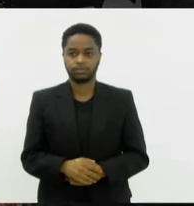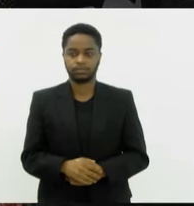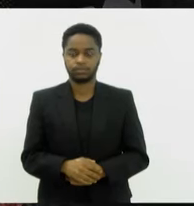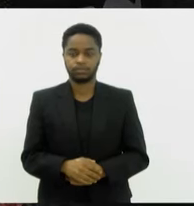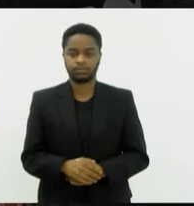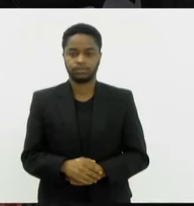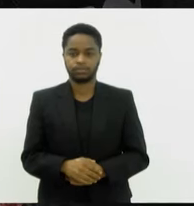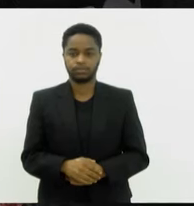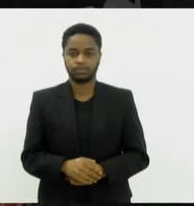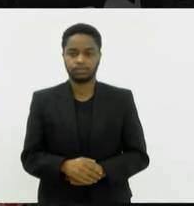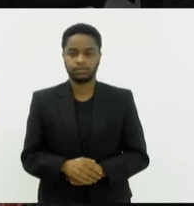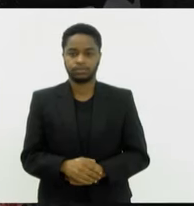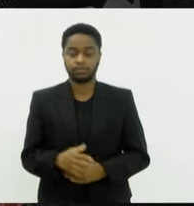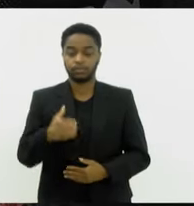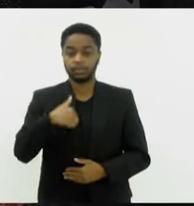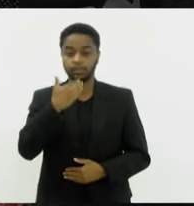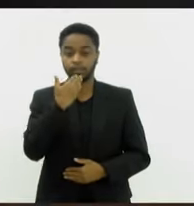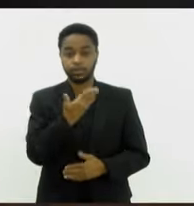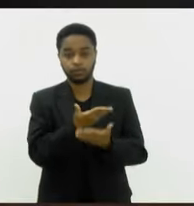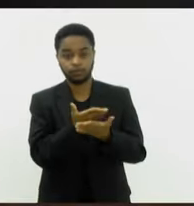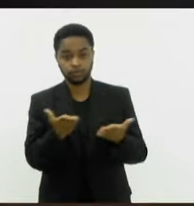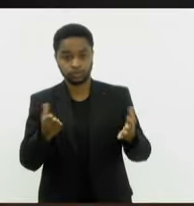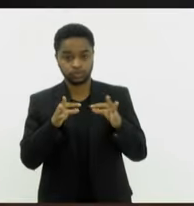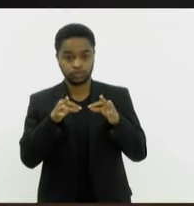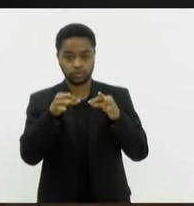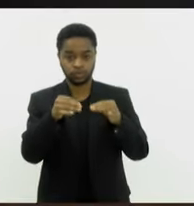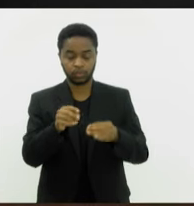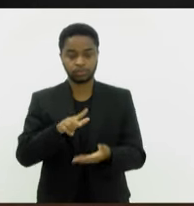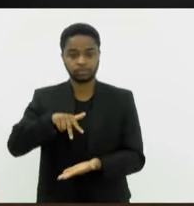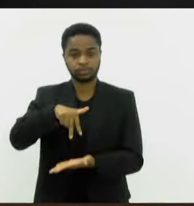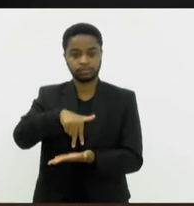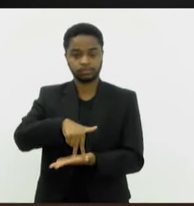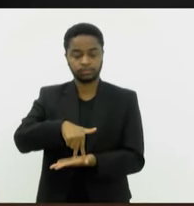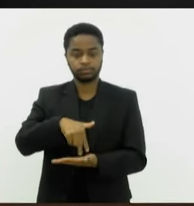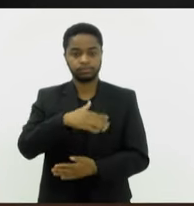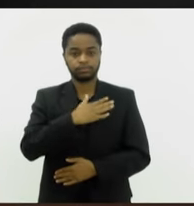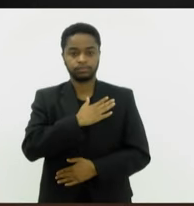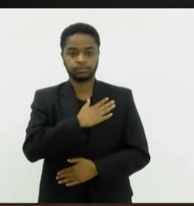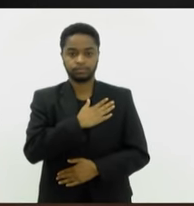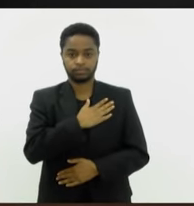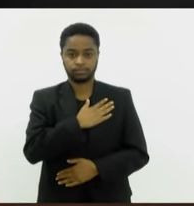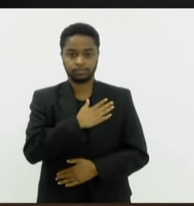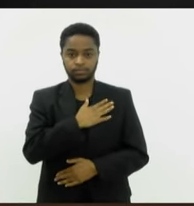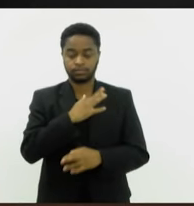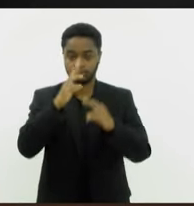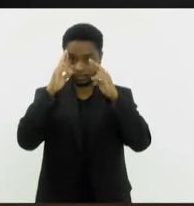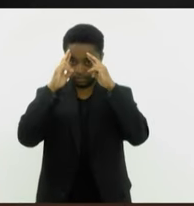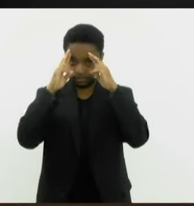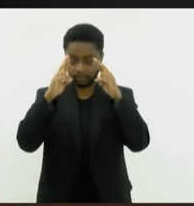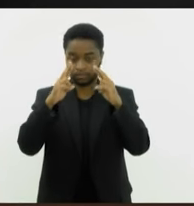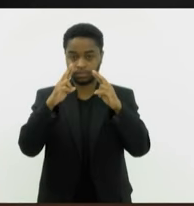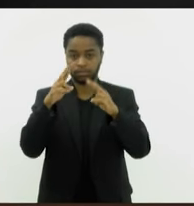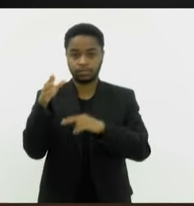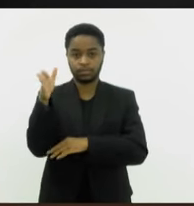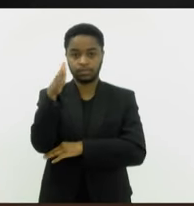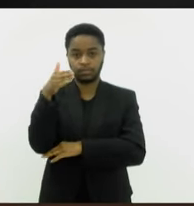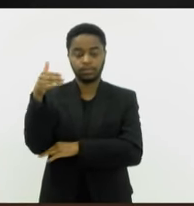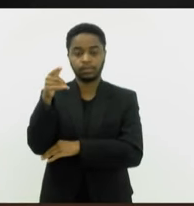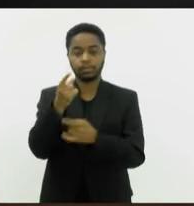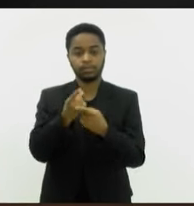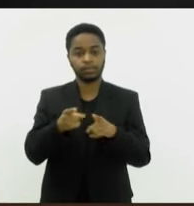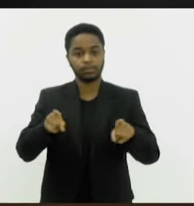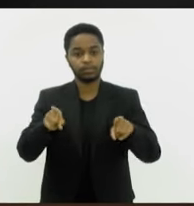fal Solicito a todos e todas que se coloquem em posição de respeito para ouvir o hino nacional que será